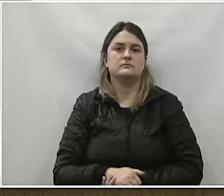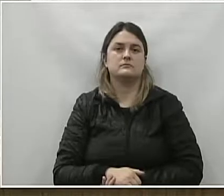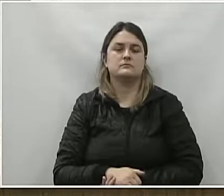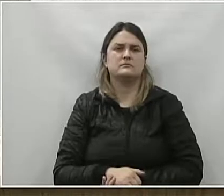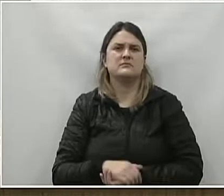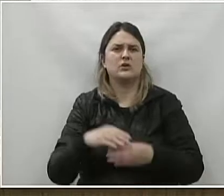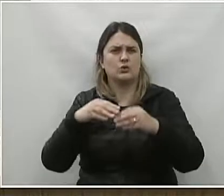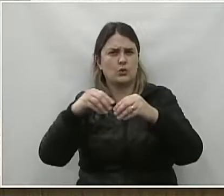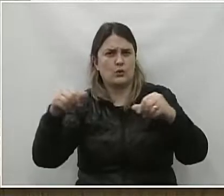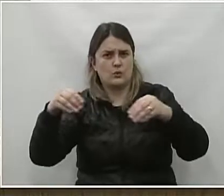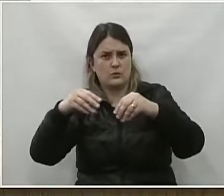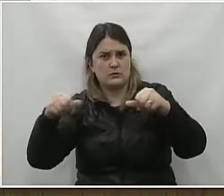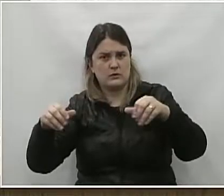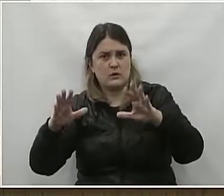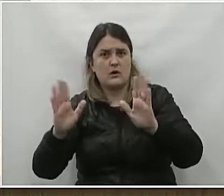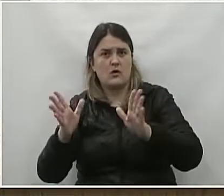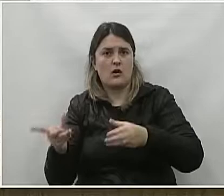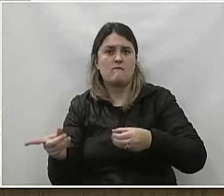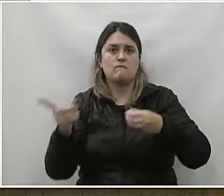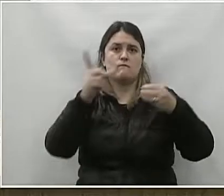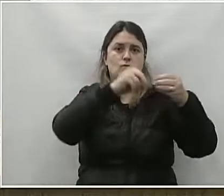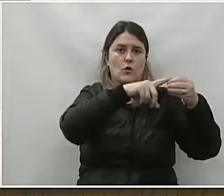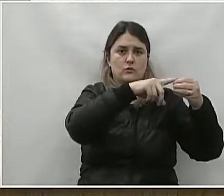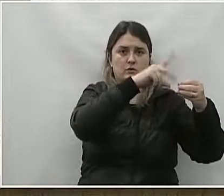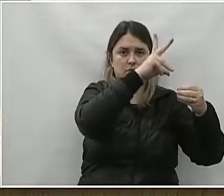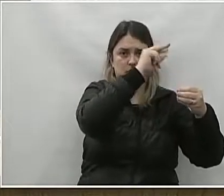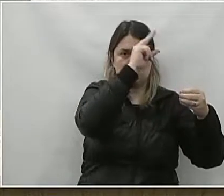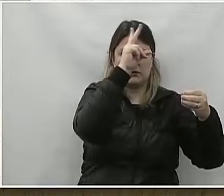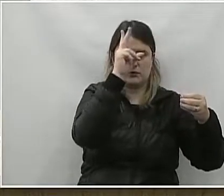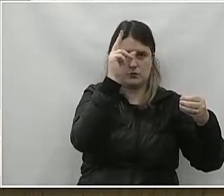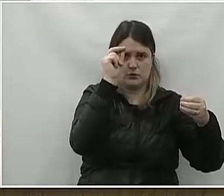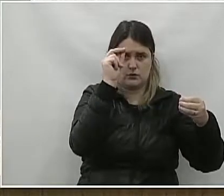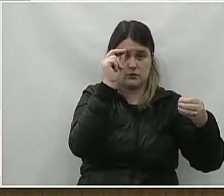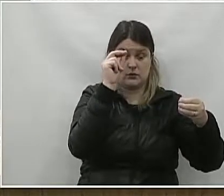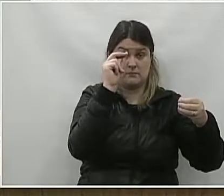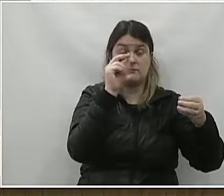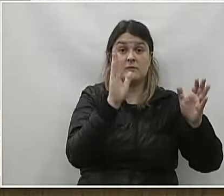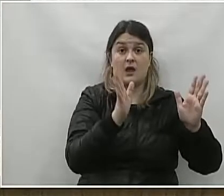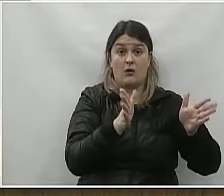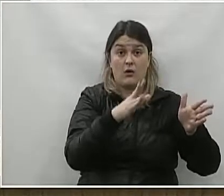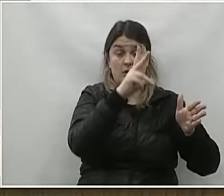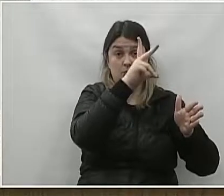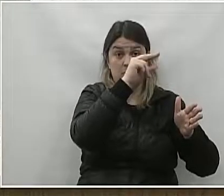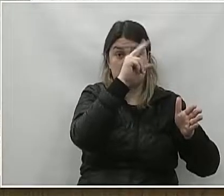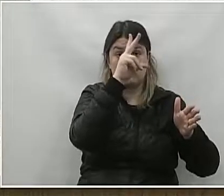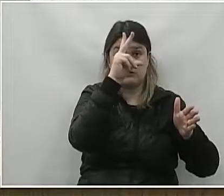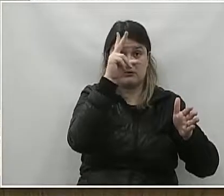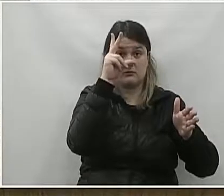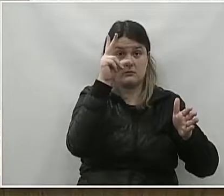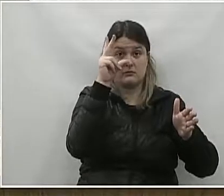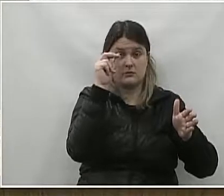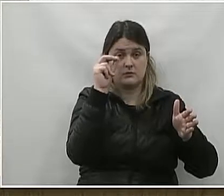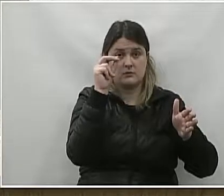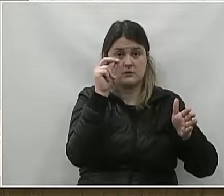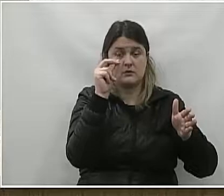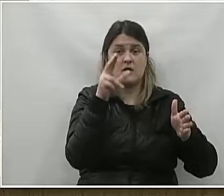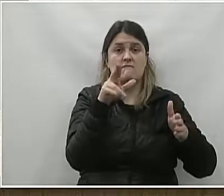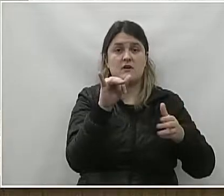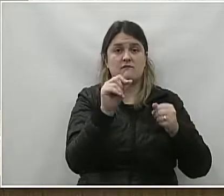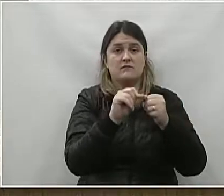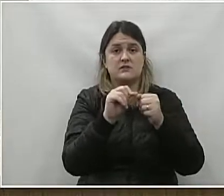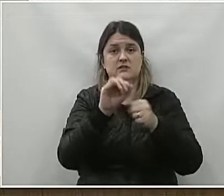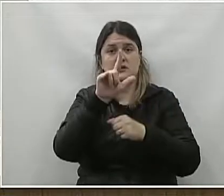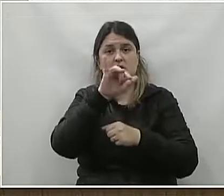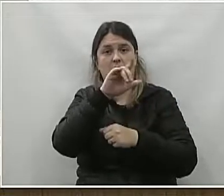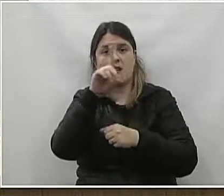e o terreno volta para a prefeitura, e a prefeitura ela coloca no leilão